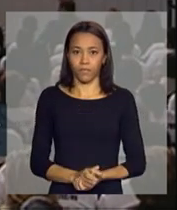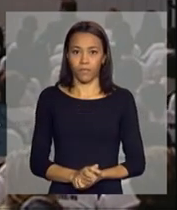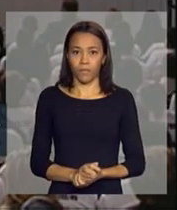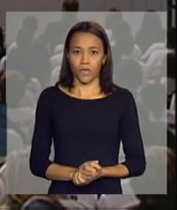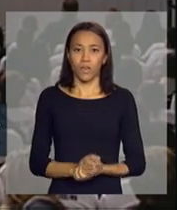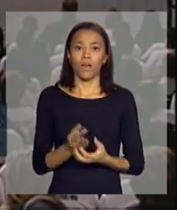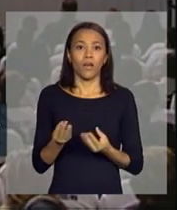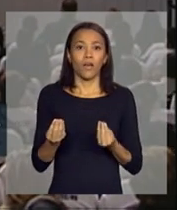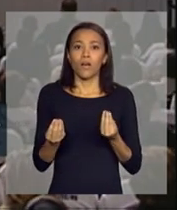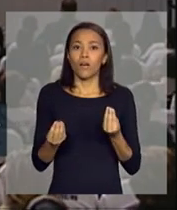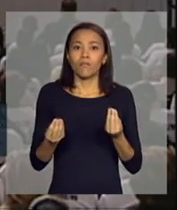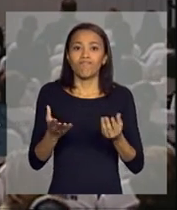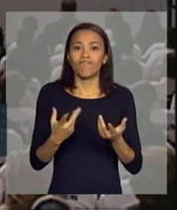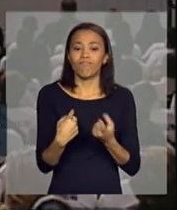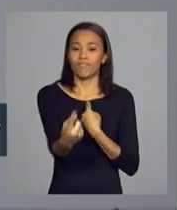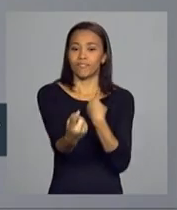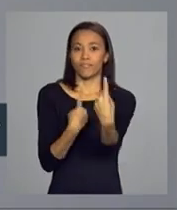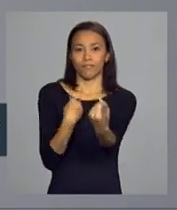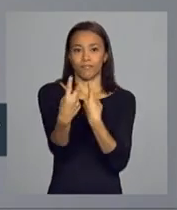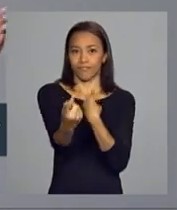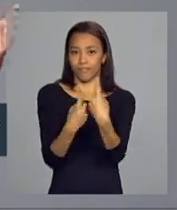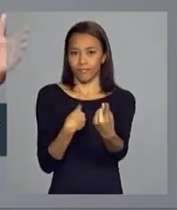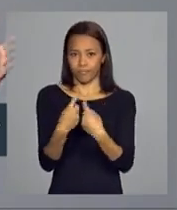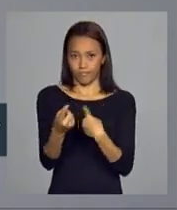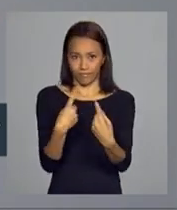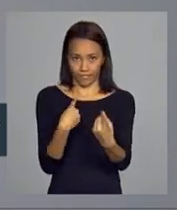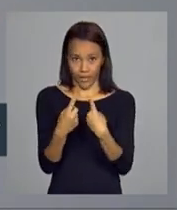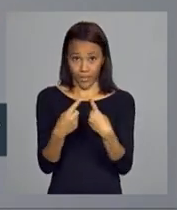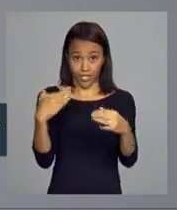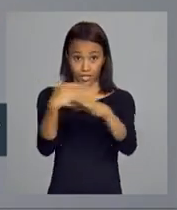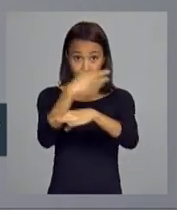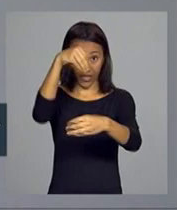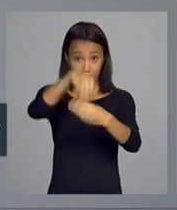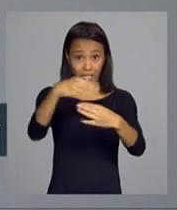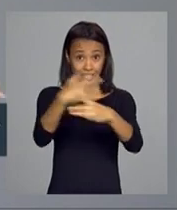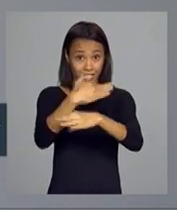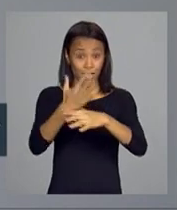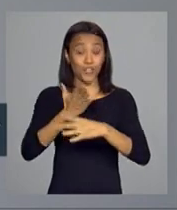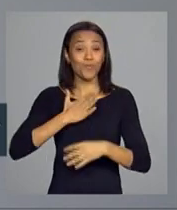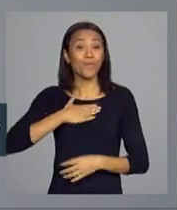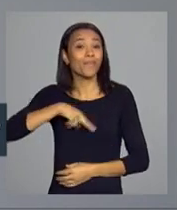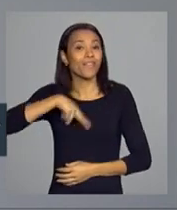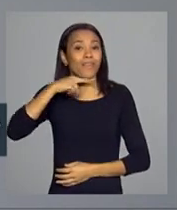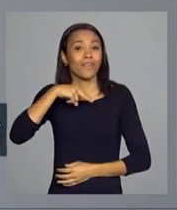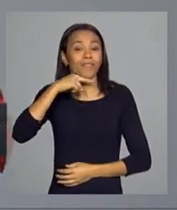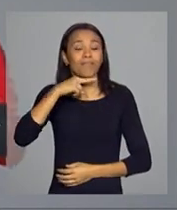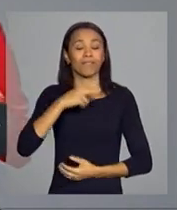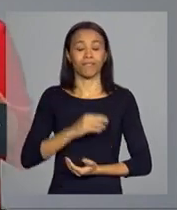estamos mudando as condições de mobilidade da cidade do meu neto,